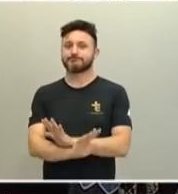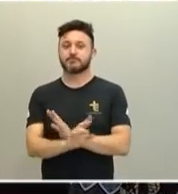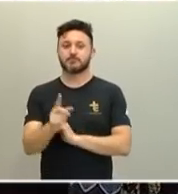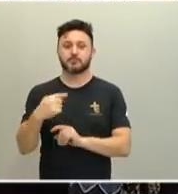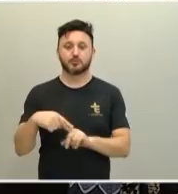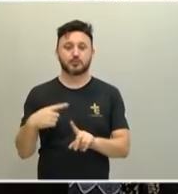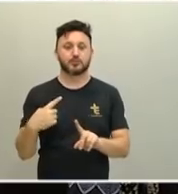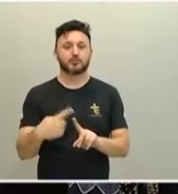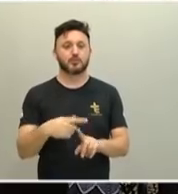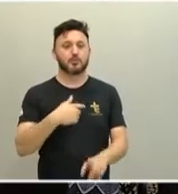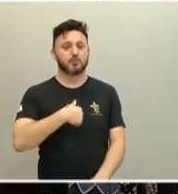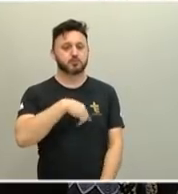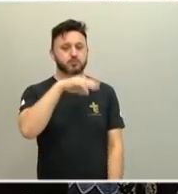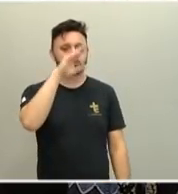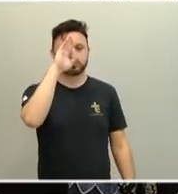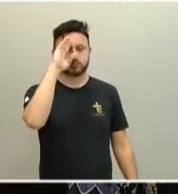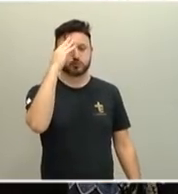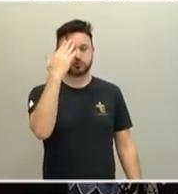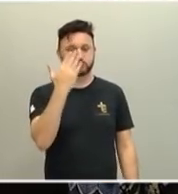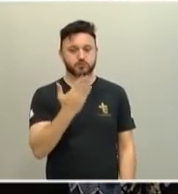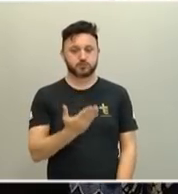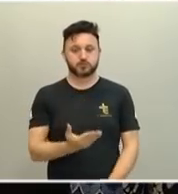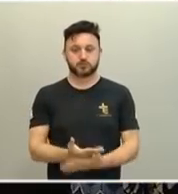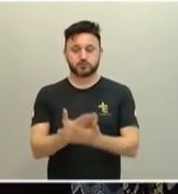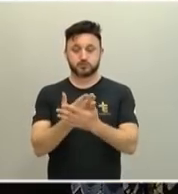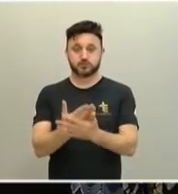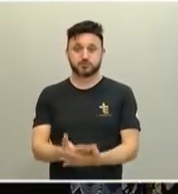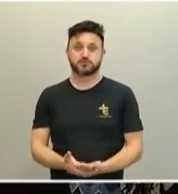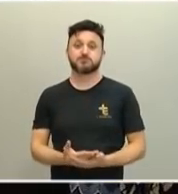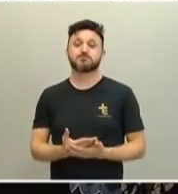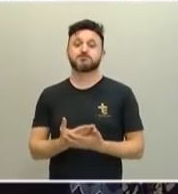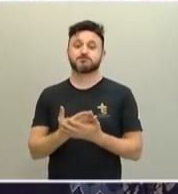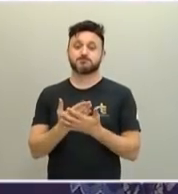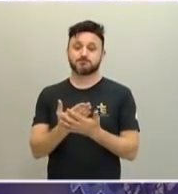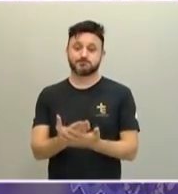confiar, eu vou confiar.